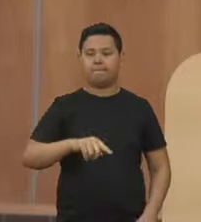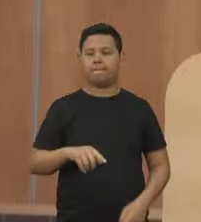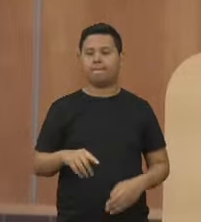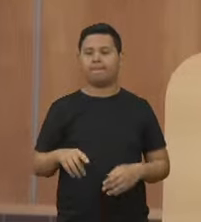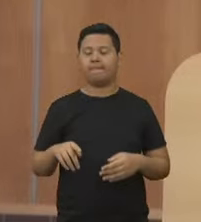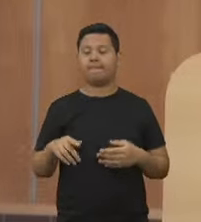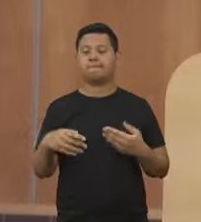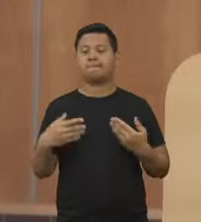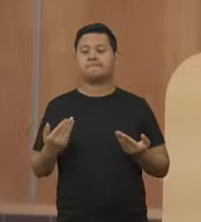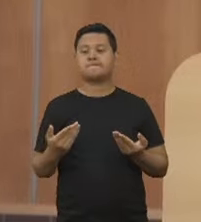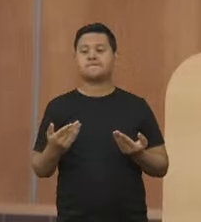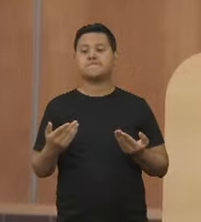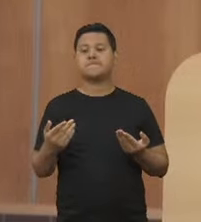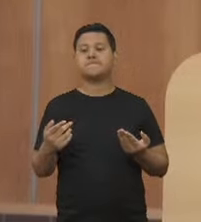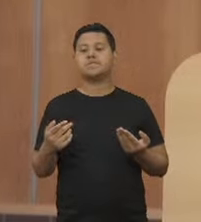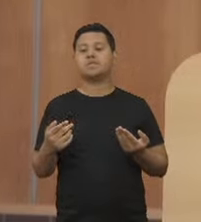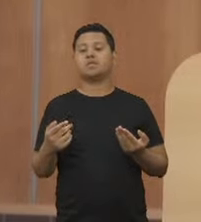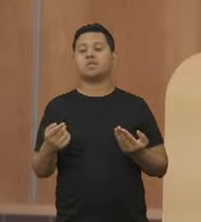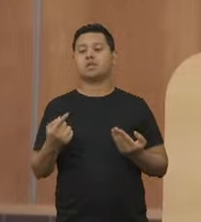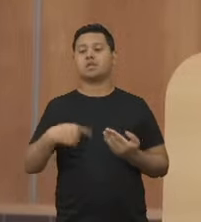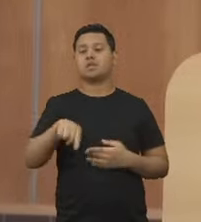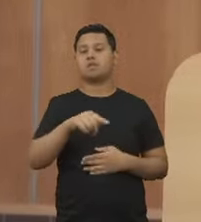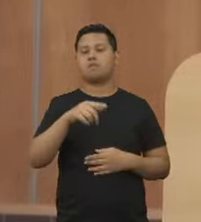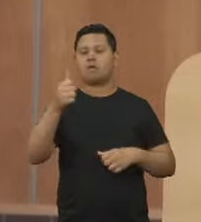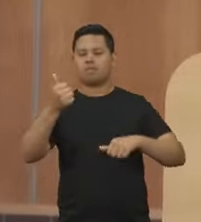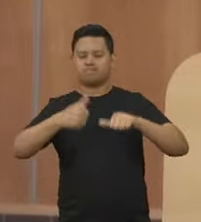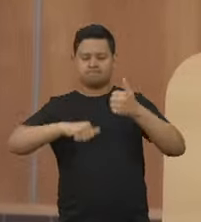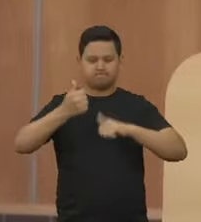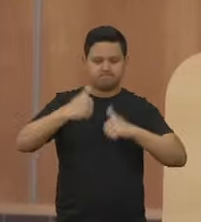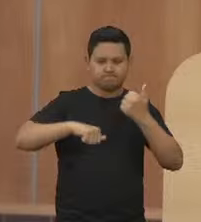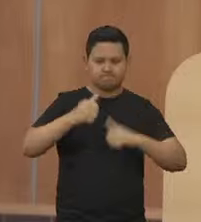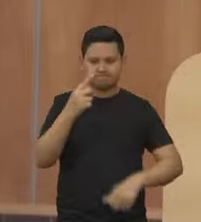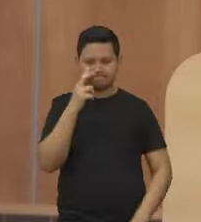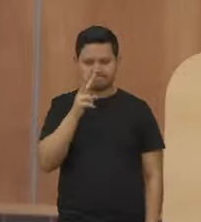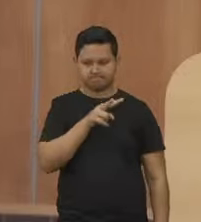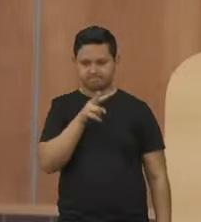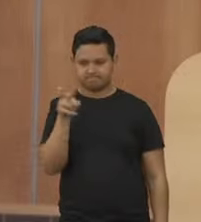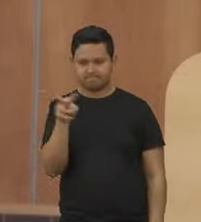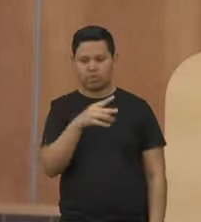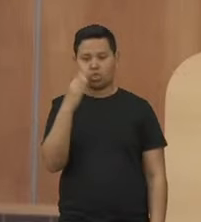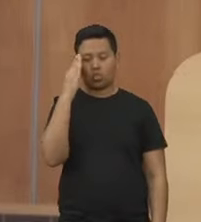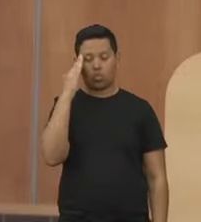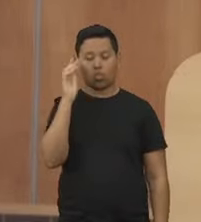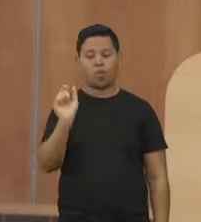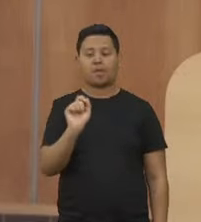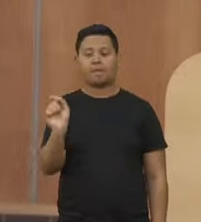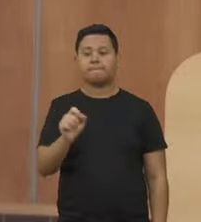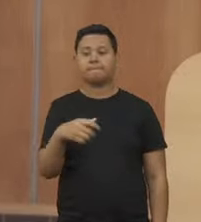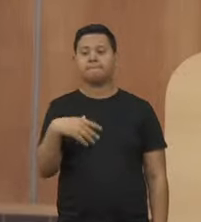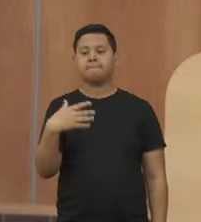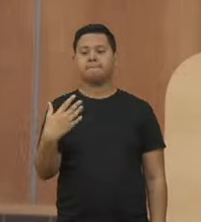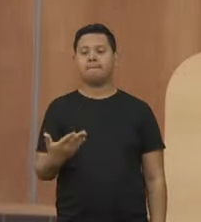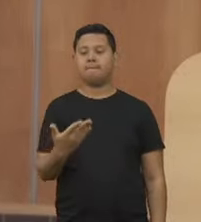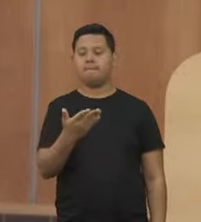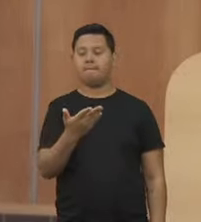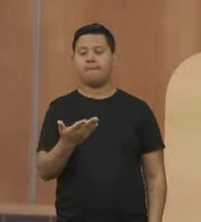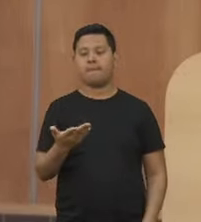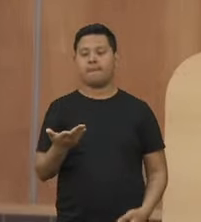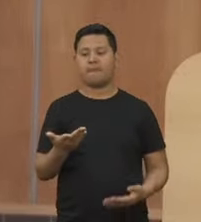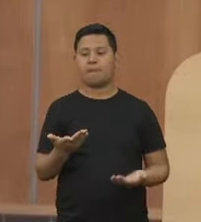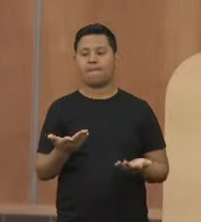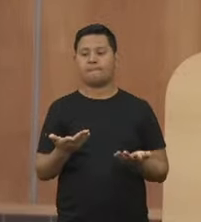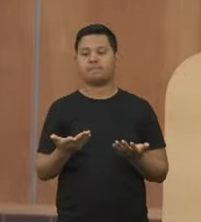Creio isso aí e a gente vai ficar de olho. Se prejudicar, vocês sabem os gabinetes dos